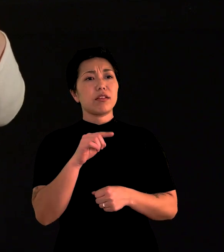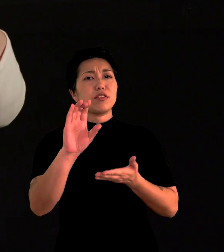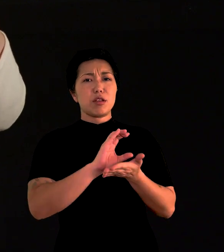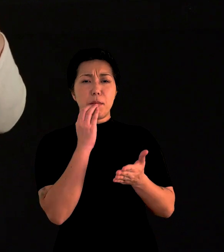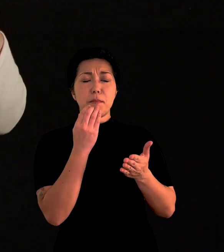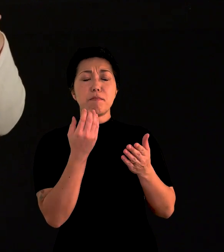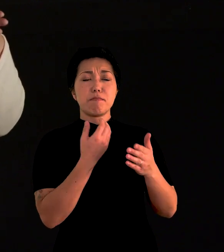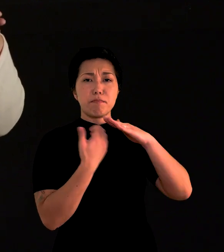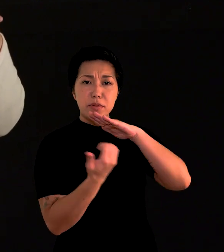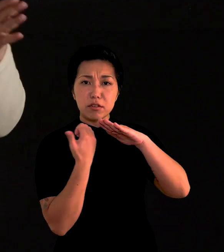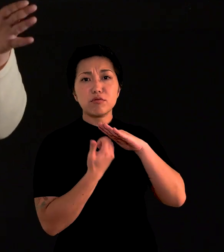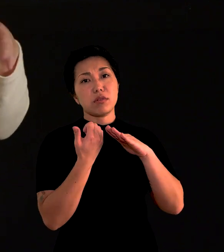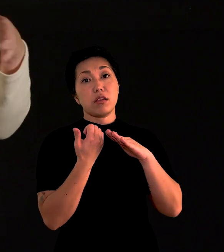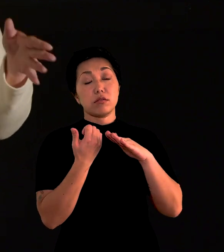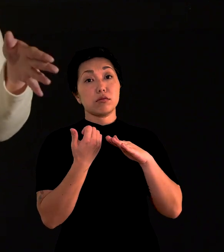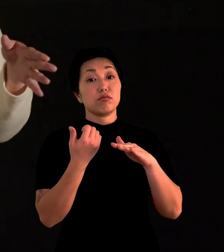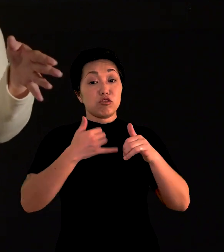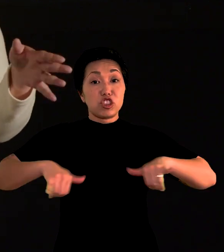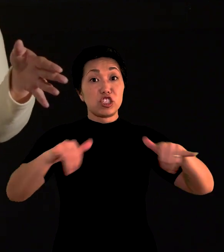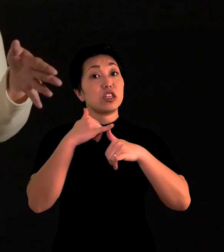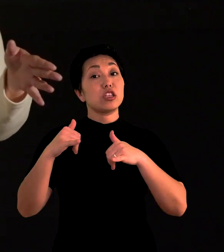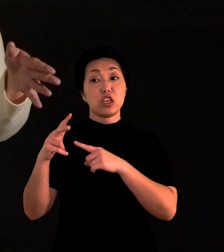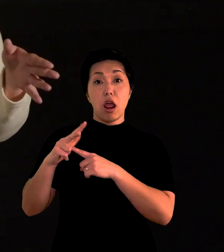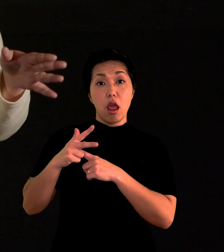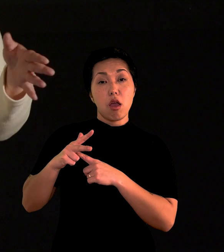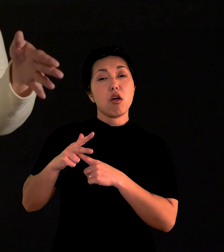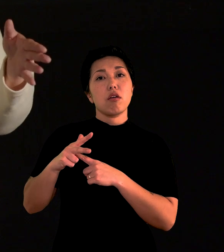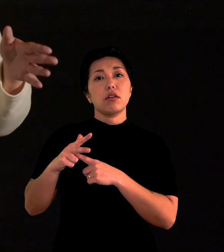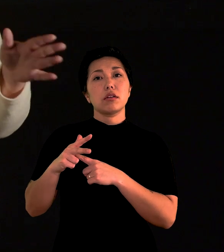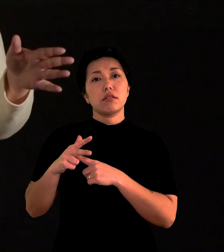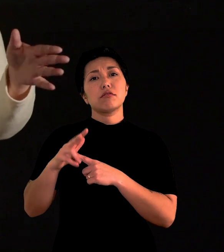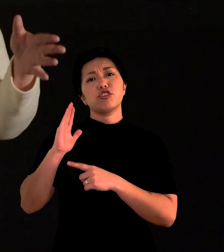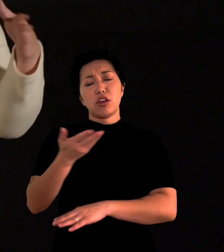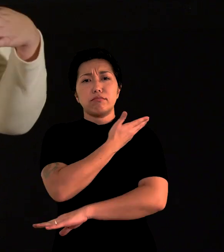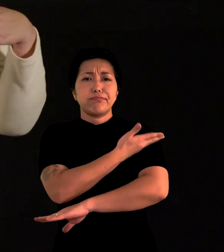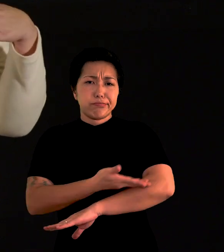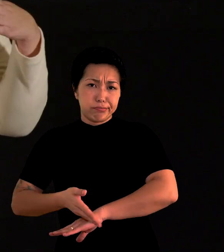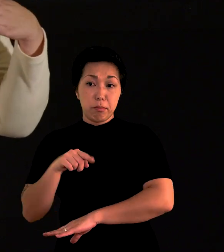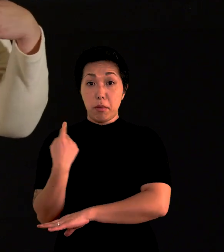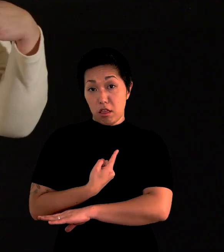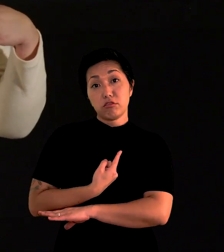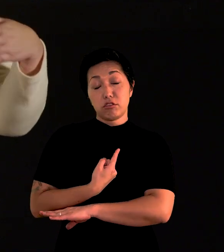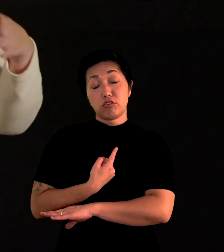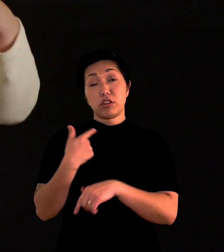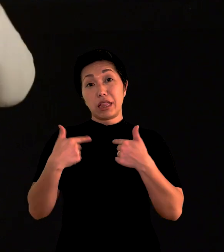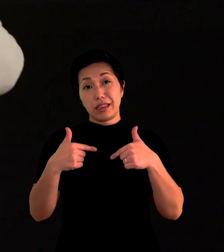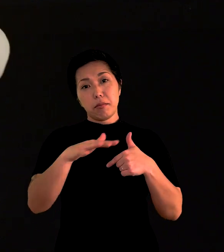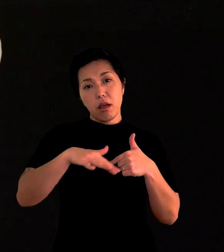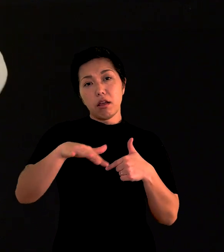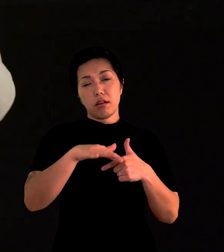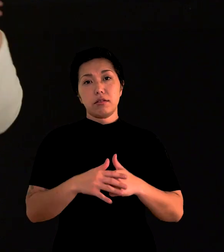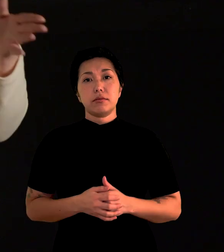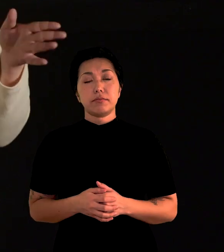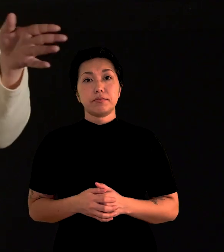anos que empreendimentos voltados à geração de energia a partir de fonte eólica é mais